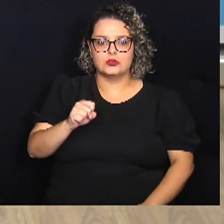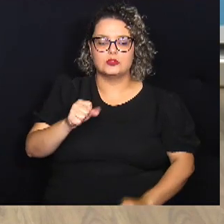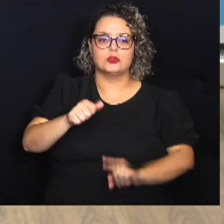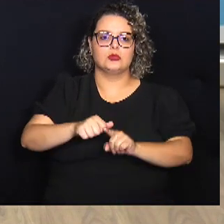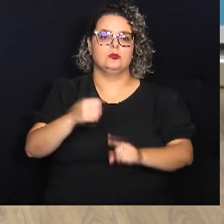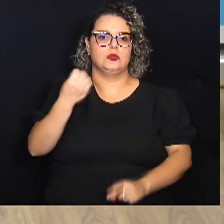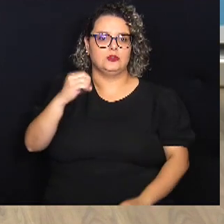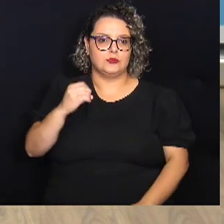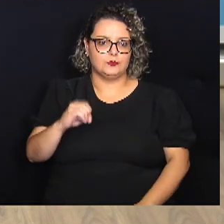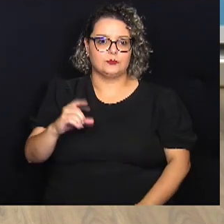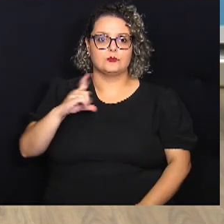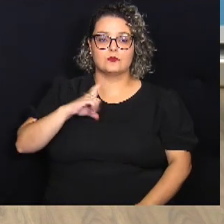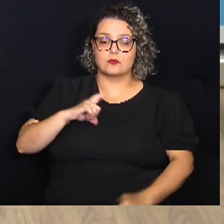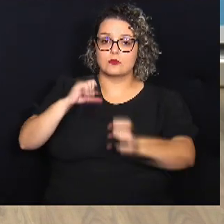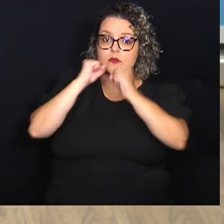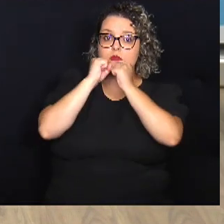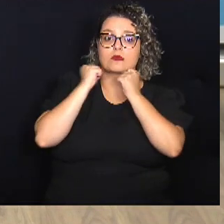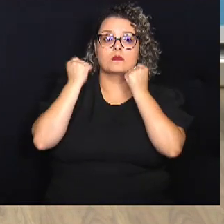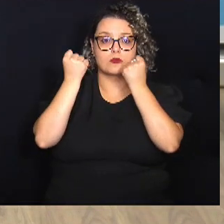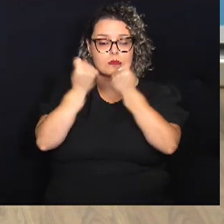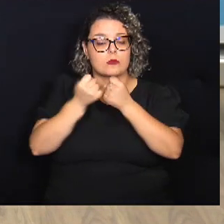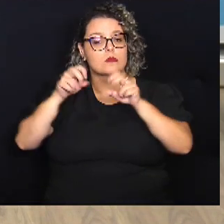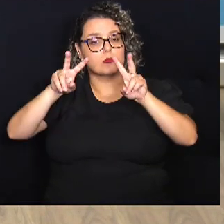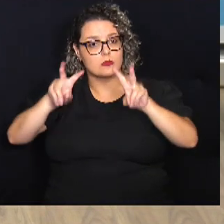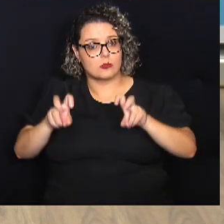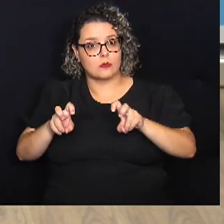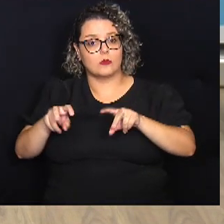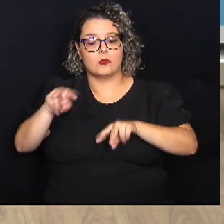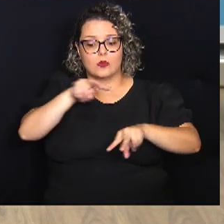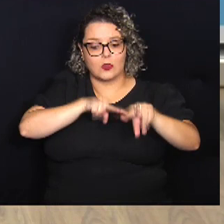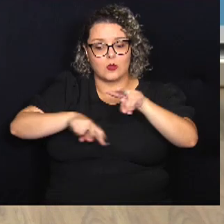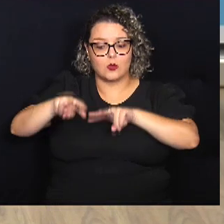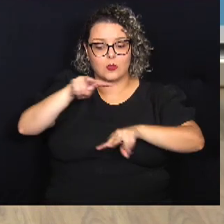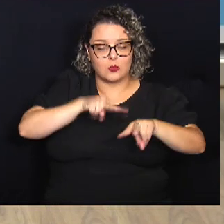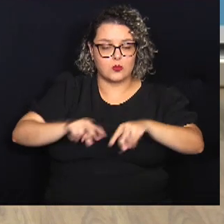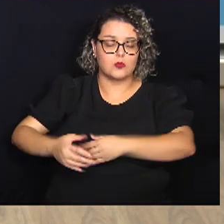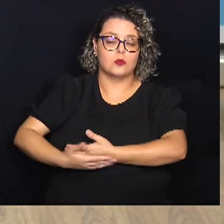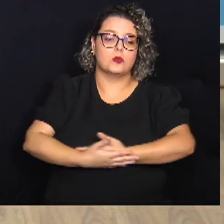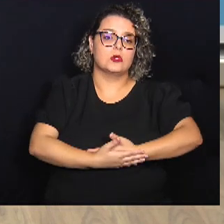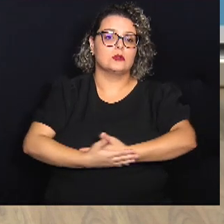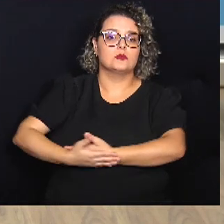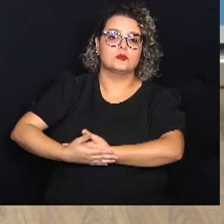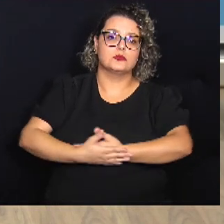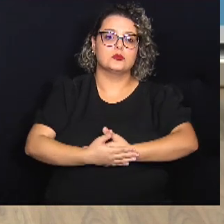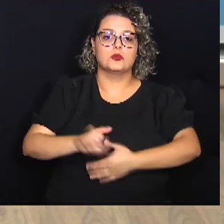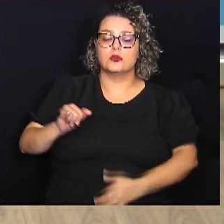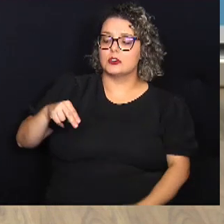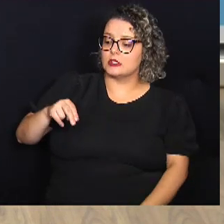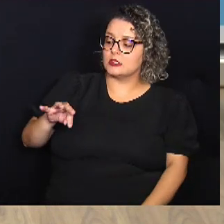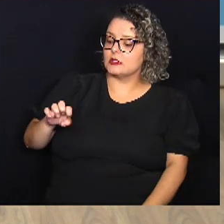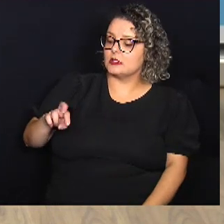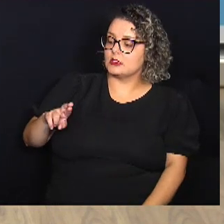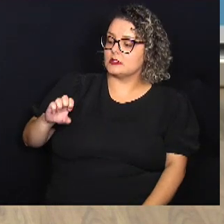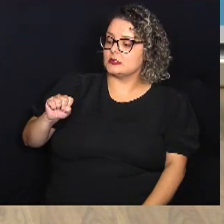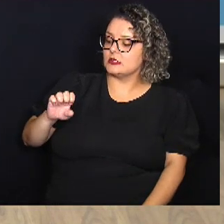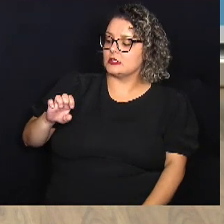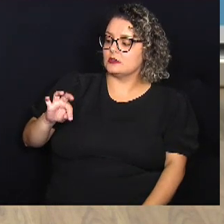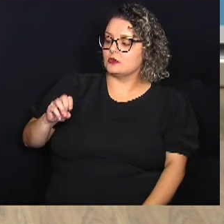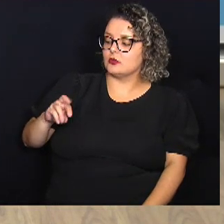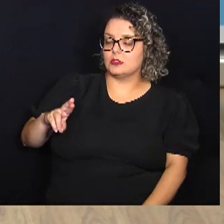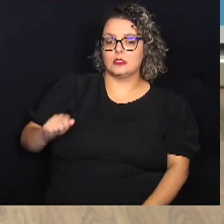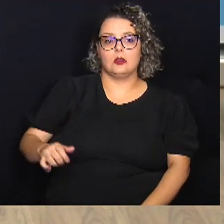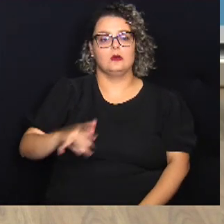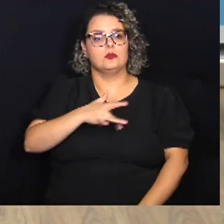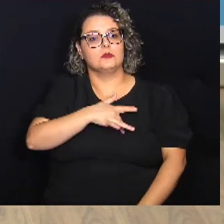vai ter aí um seminário com o tema Olhando para os Bebês com Lentes Intersetoriais, Saúde, Assistência